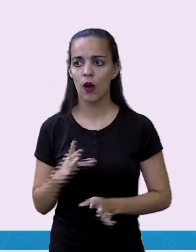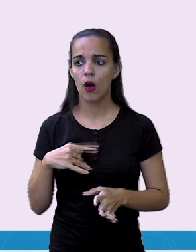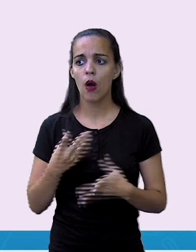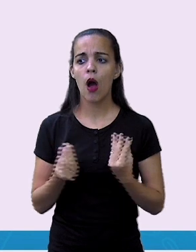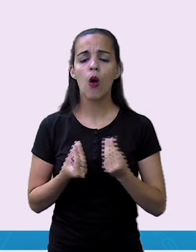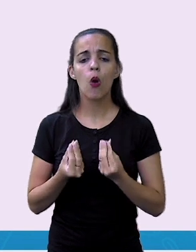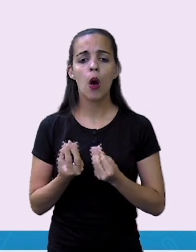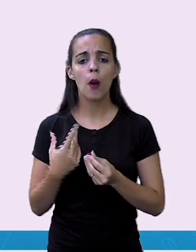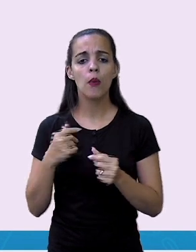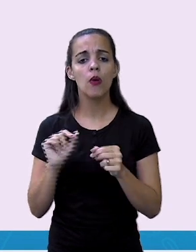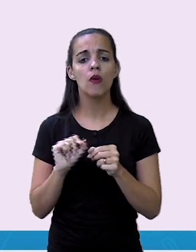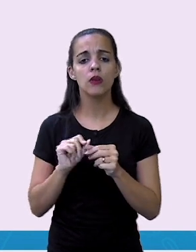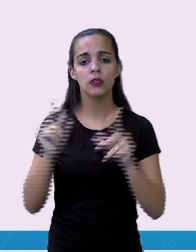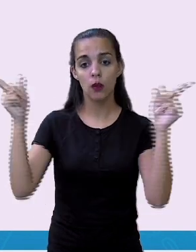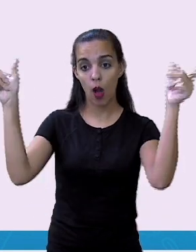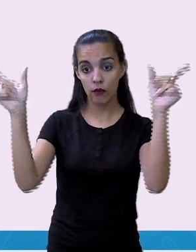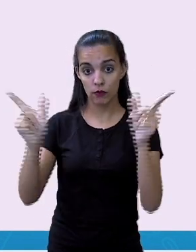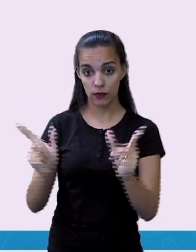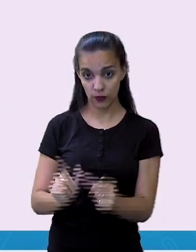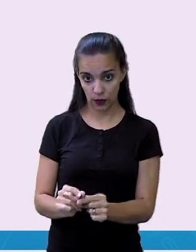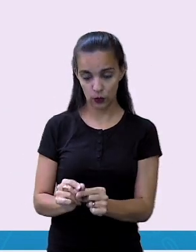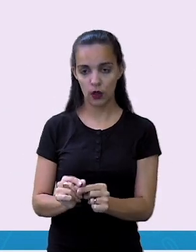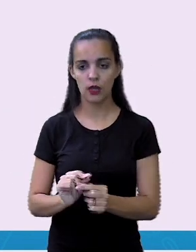a forma fatorada